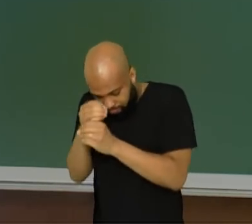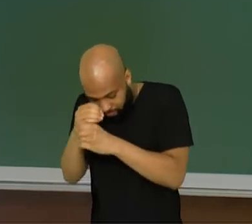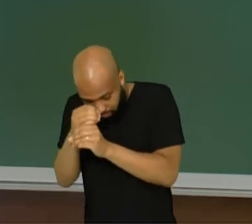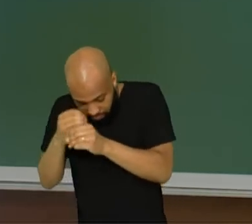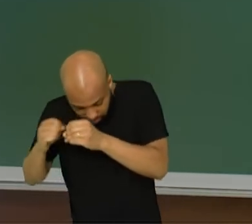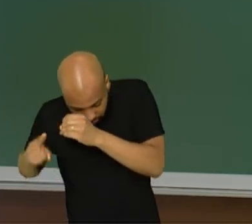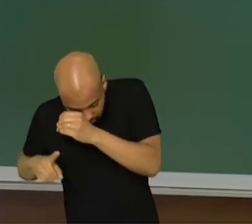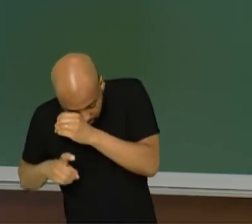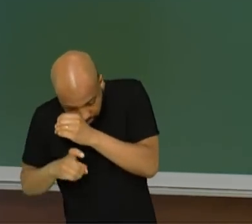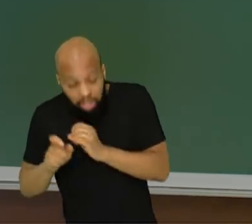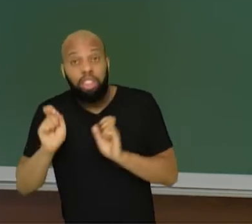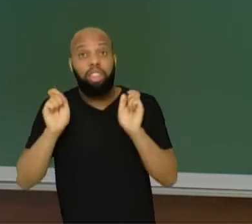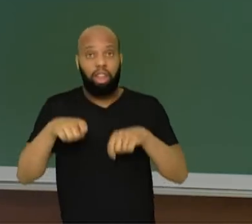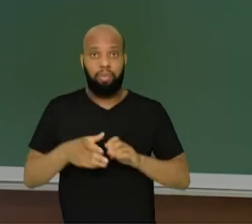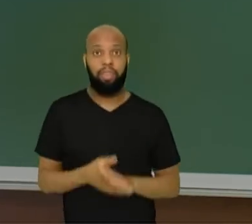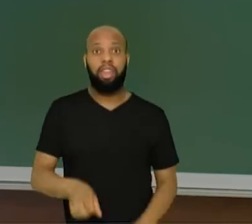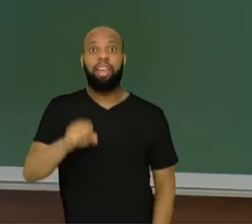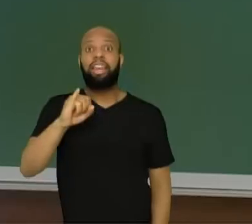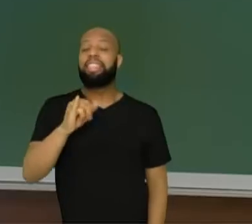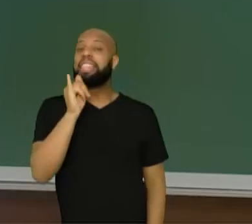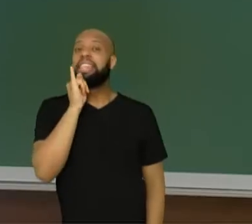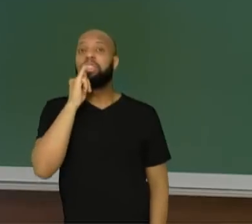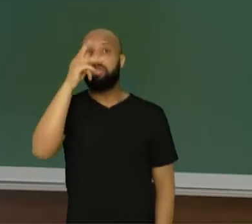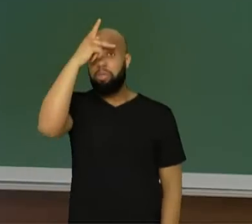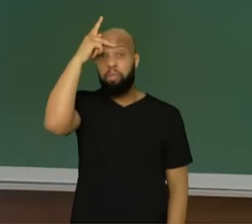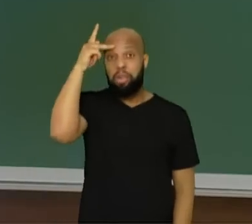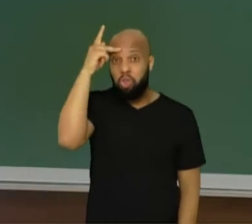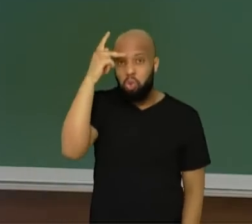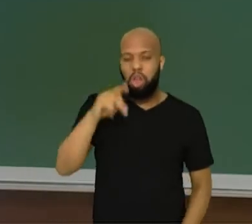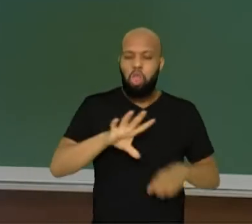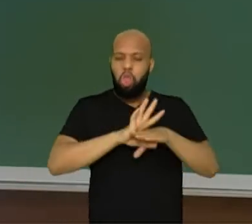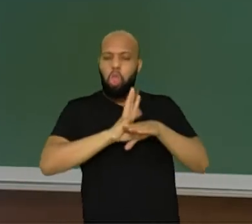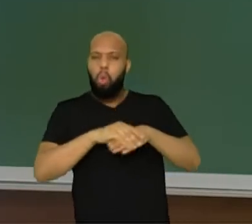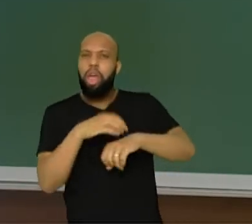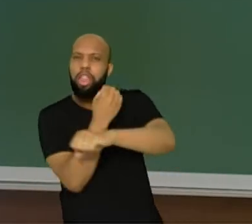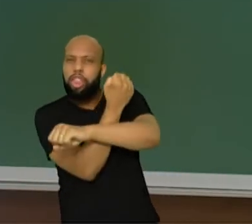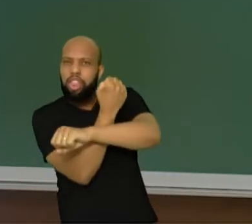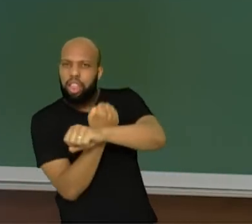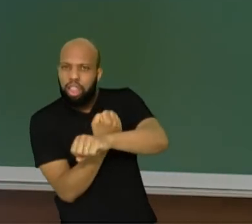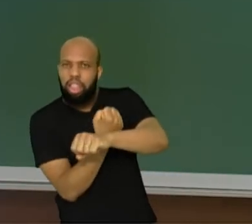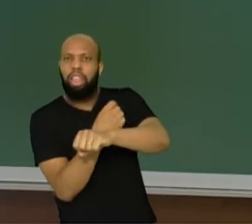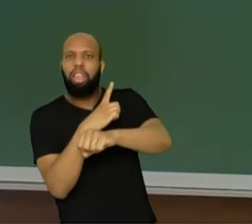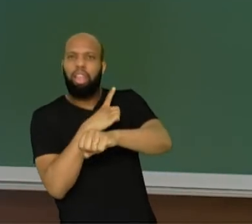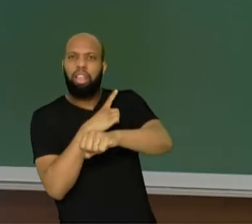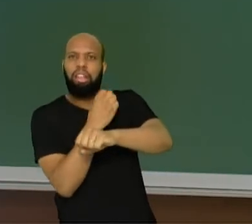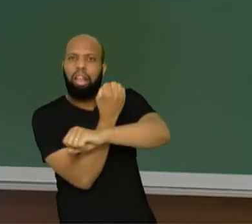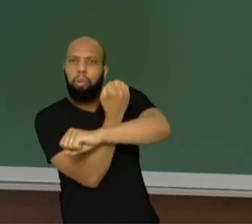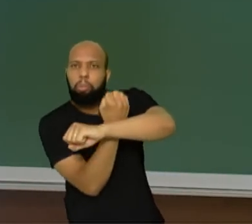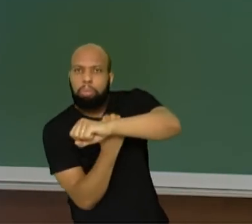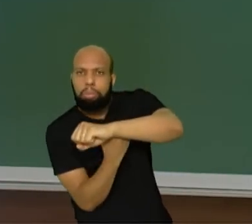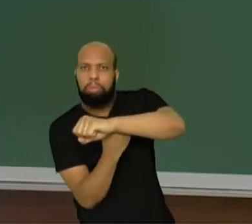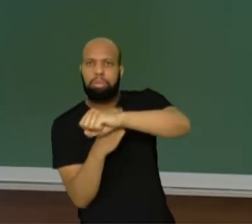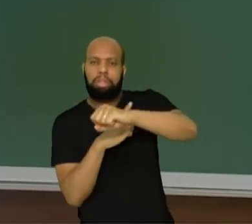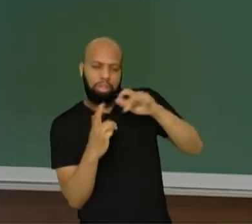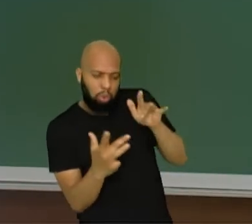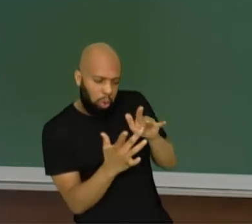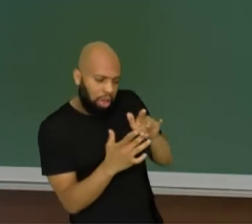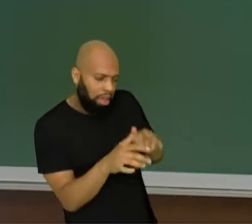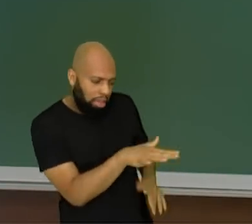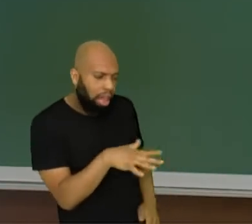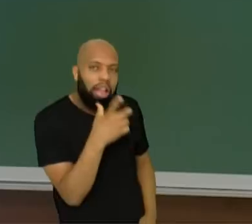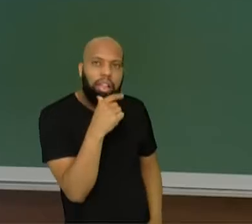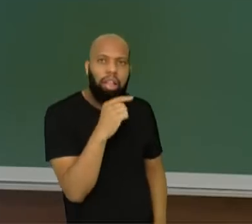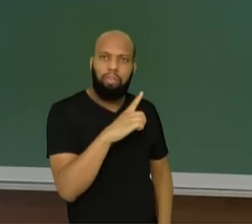está doente, ela defeca, ou seja, suas fezes têm esses ovos e entram em contato com a